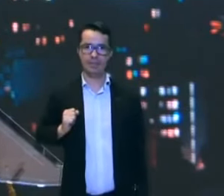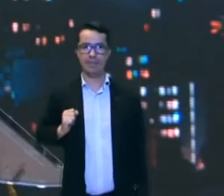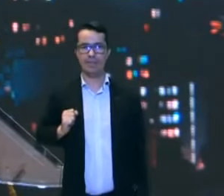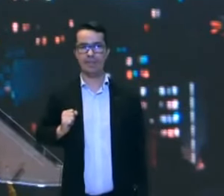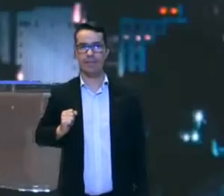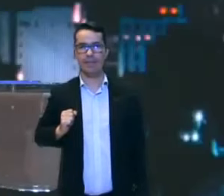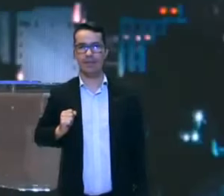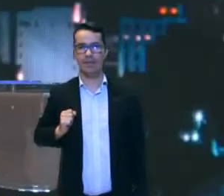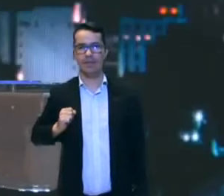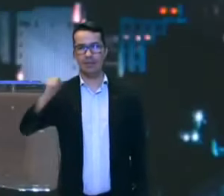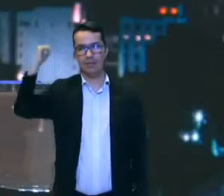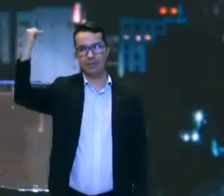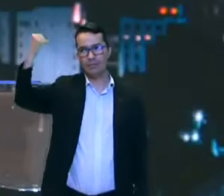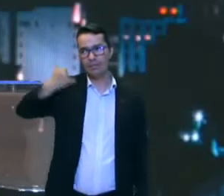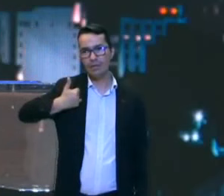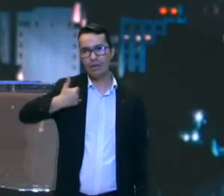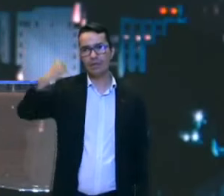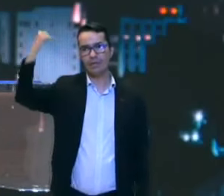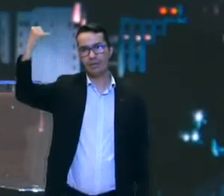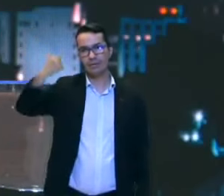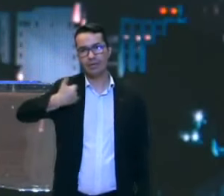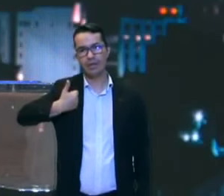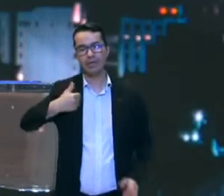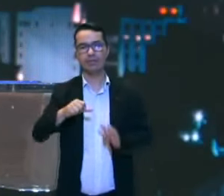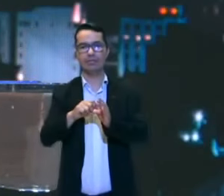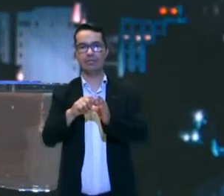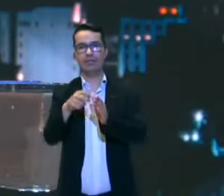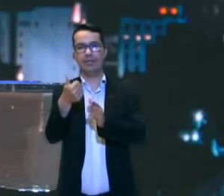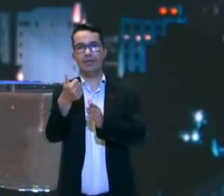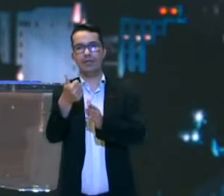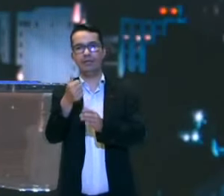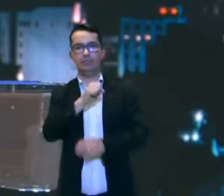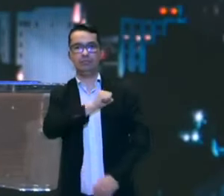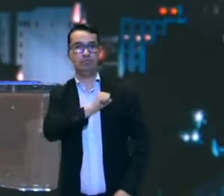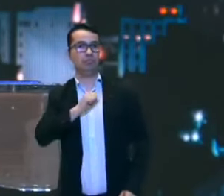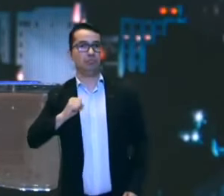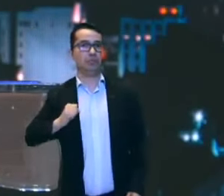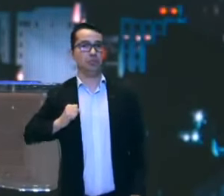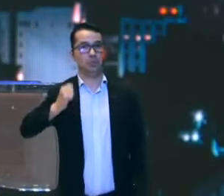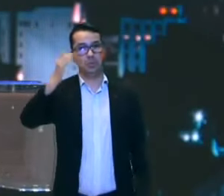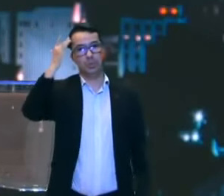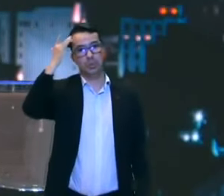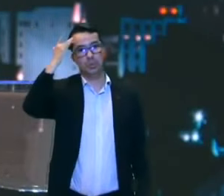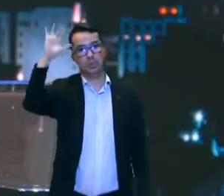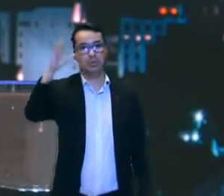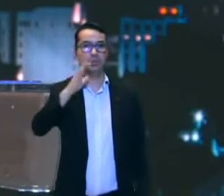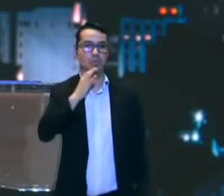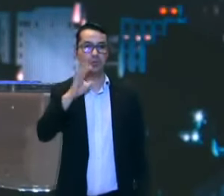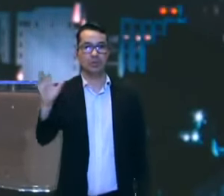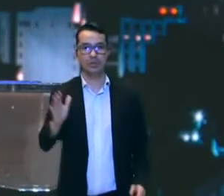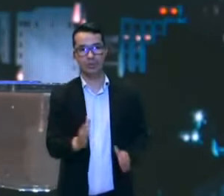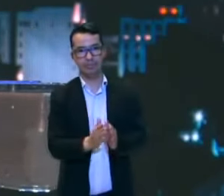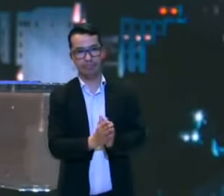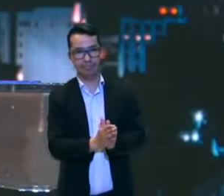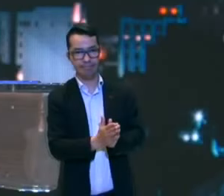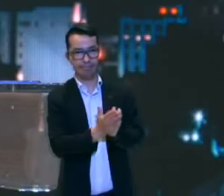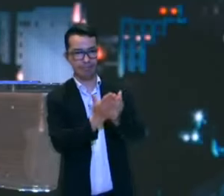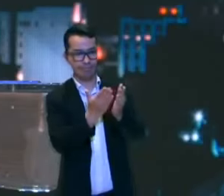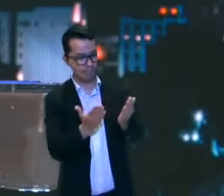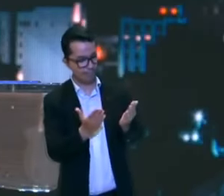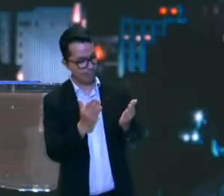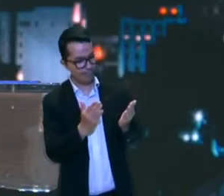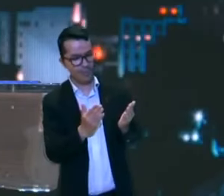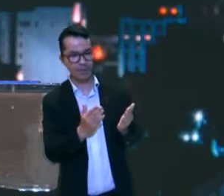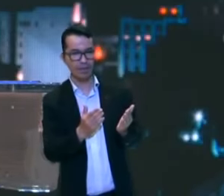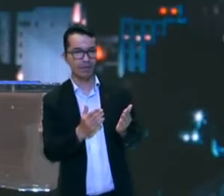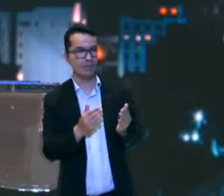É aquela voz, ficava, abre lá. Eu não sabia que texto era aquele. Me troquei, antes de dormir,